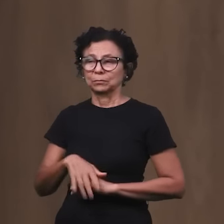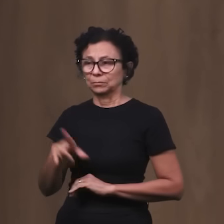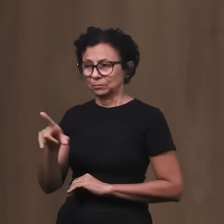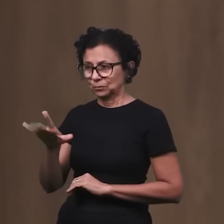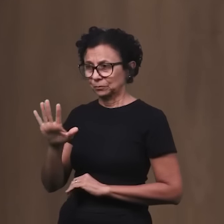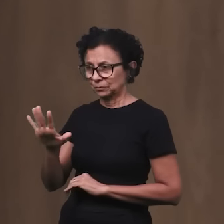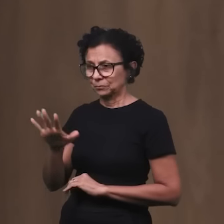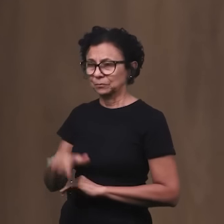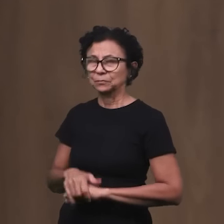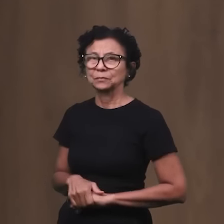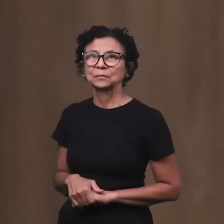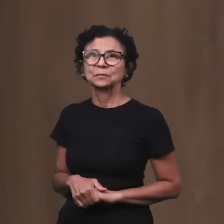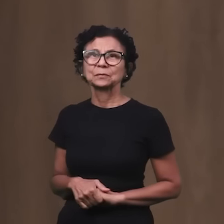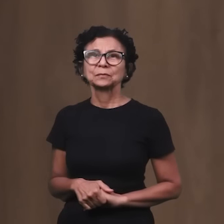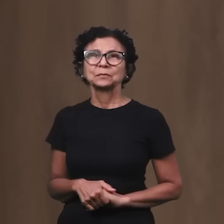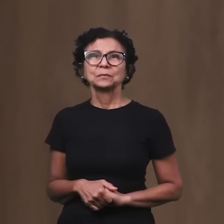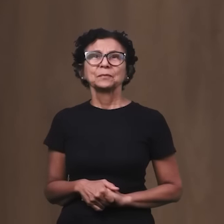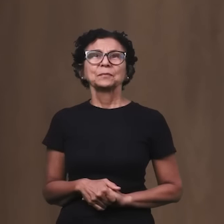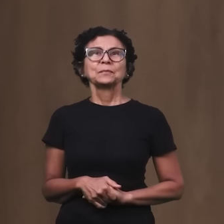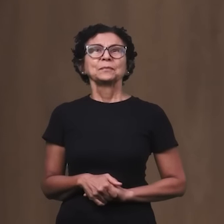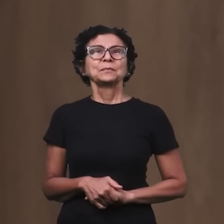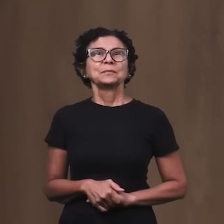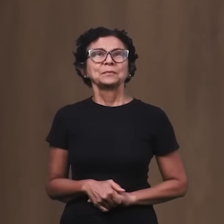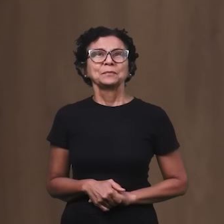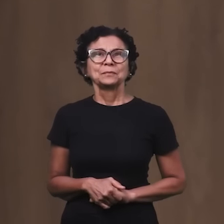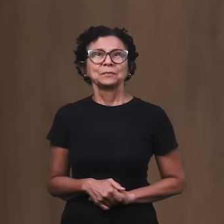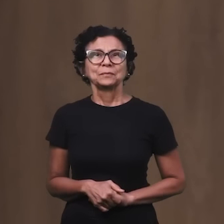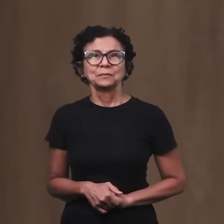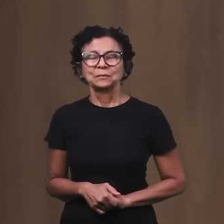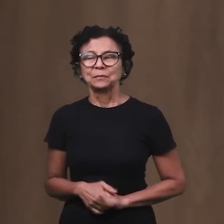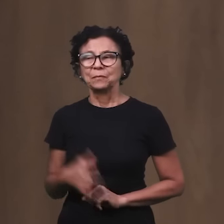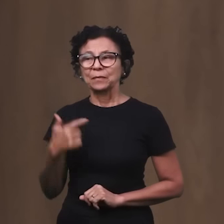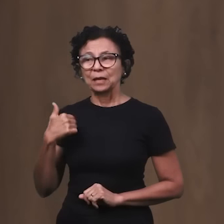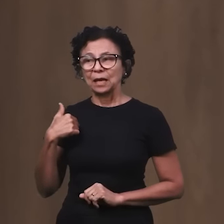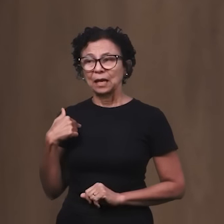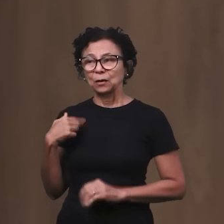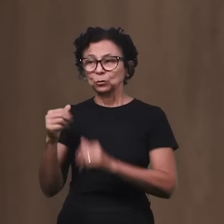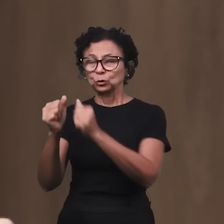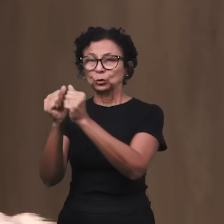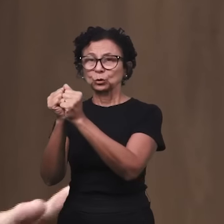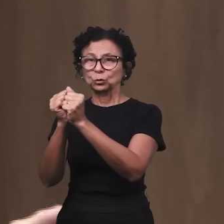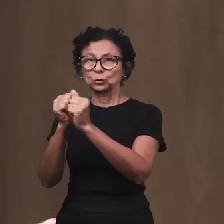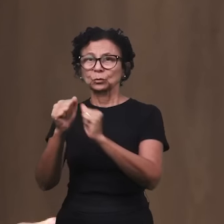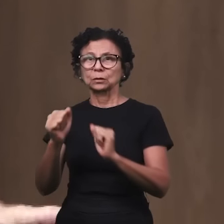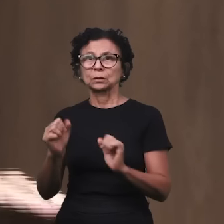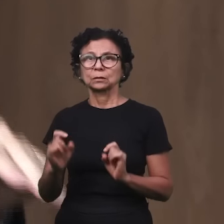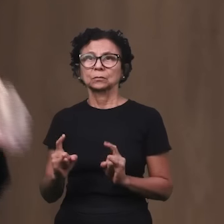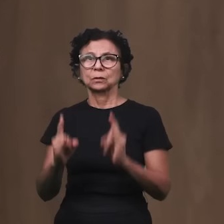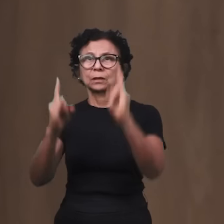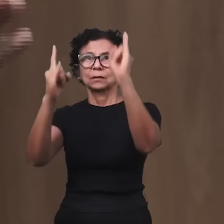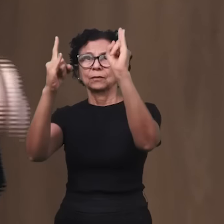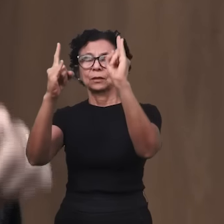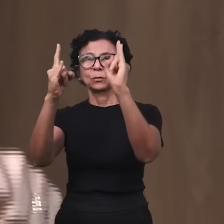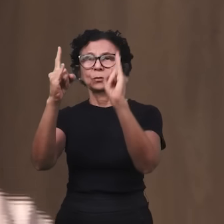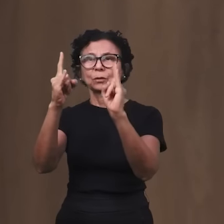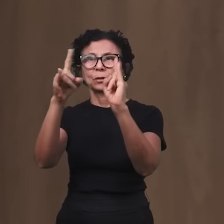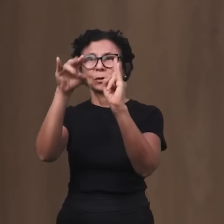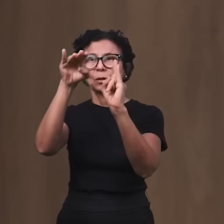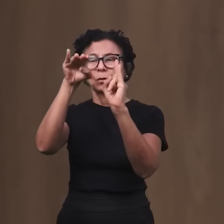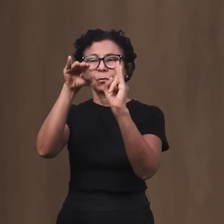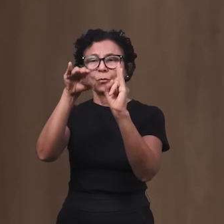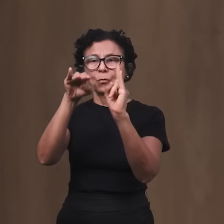oração. Levei ela no elevador, desci com ela no elevador, passou um tempinho,